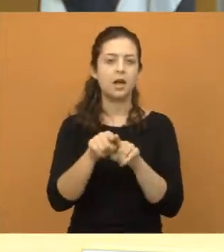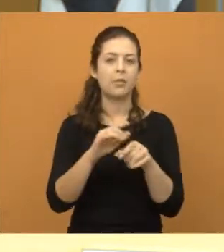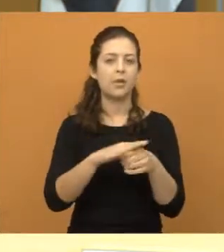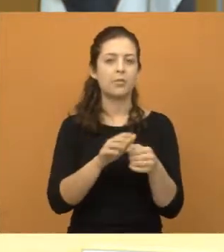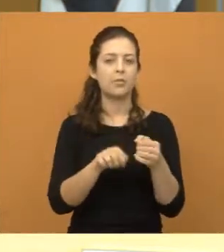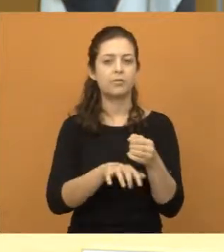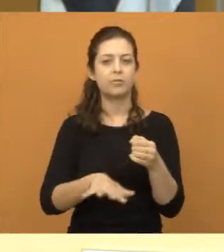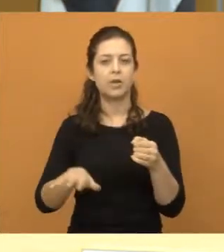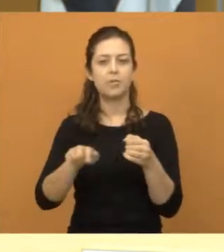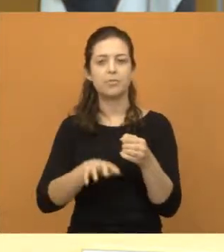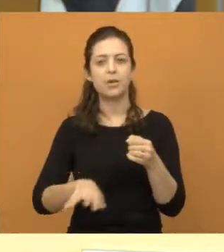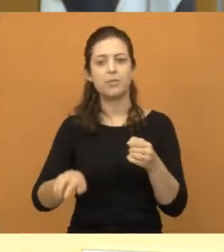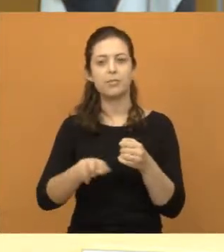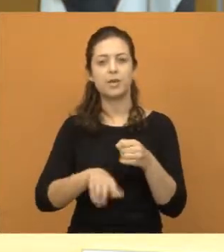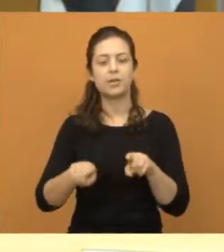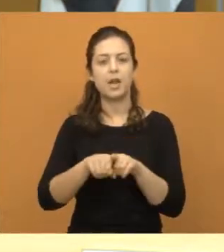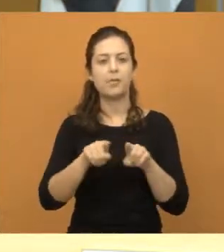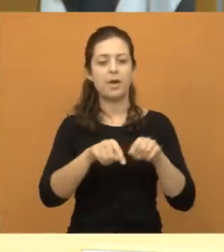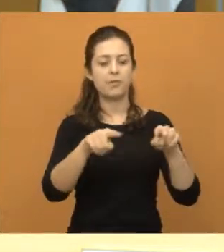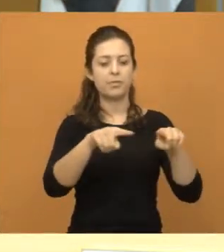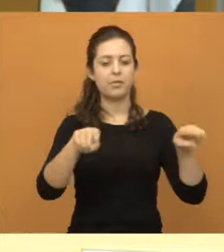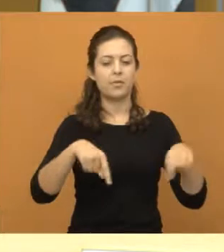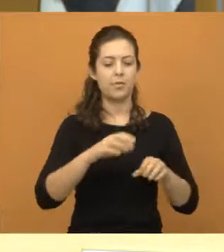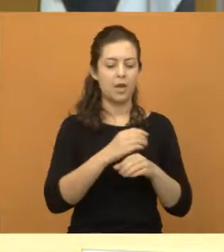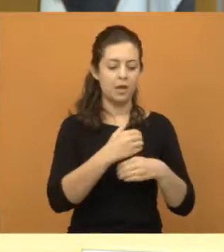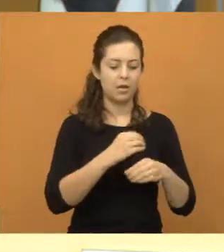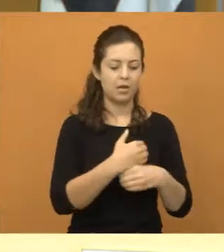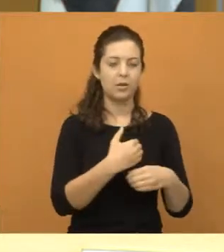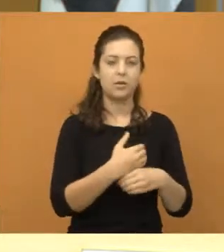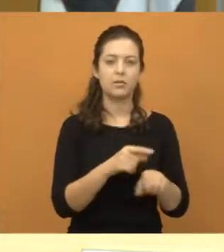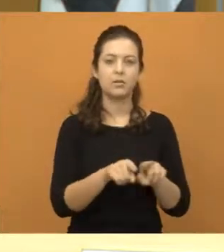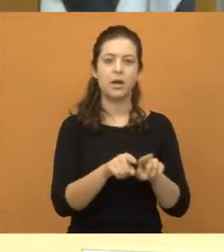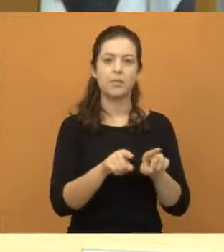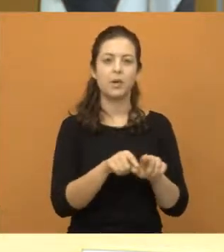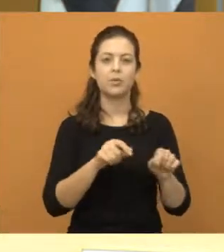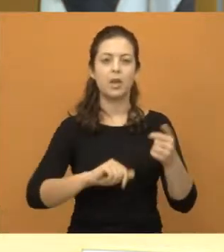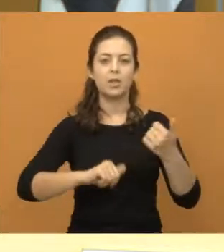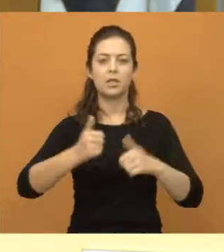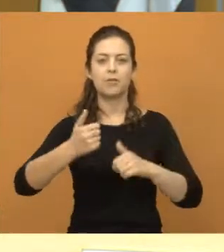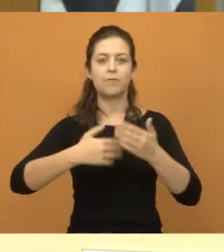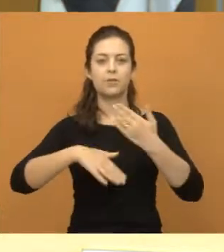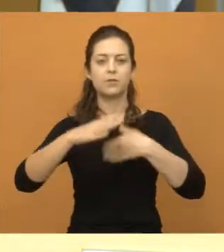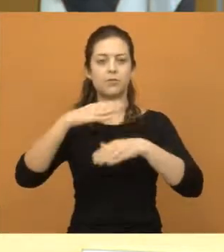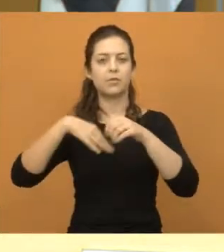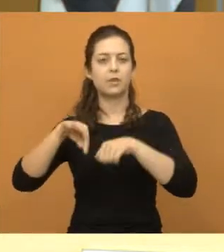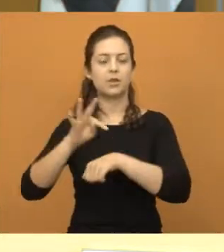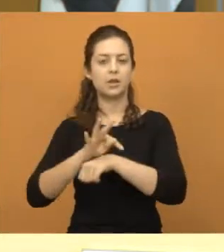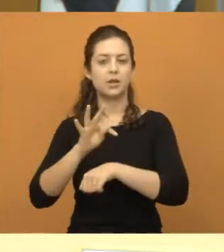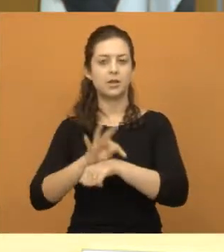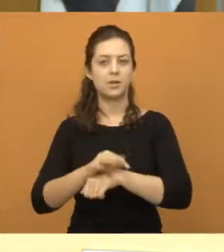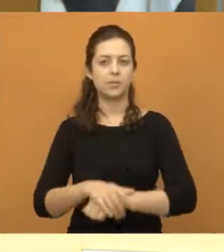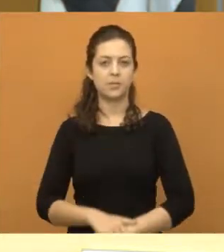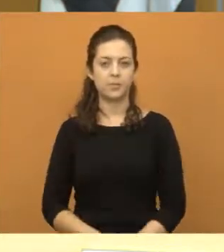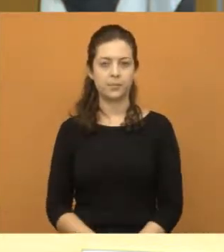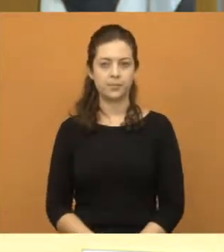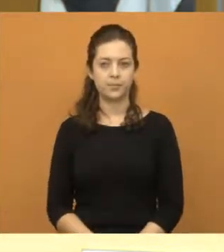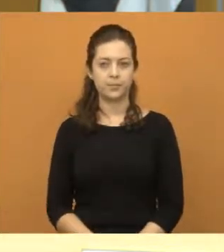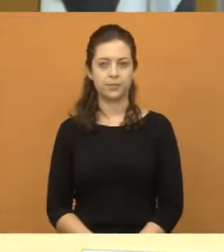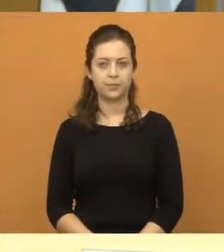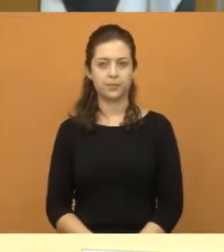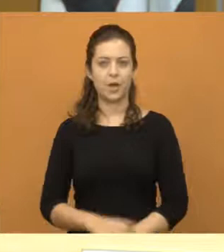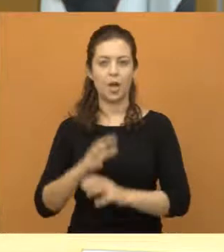tratamento de efluentes e laboratórios do SAAI, incluindo-se o desenvolvimento de técnicas. Quanto